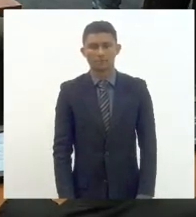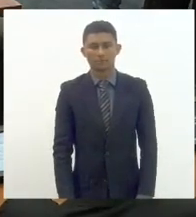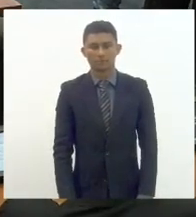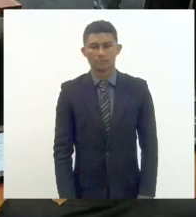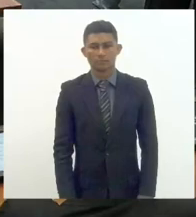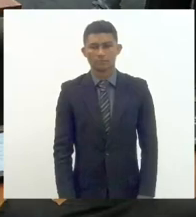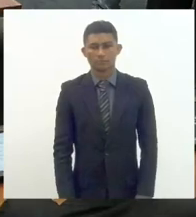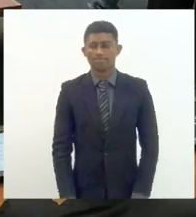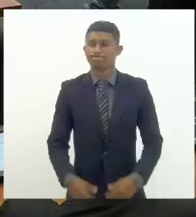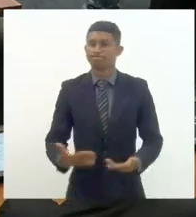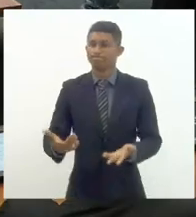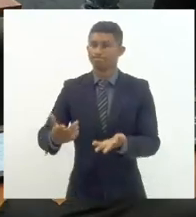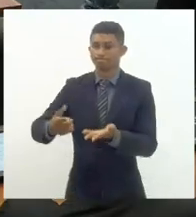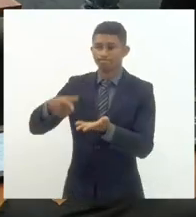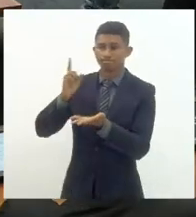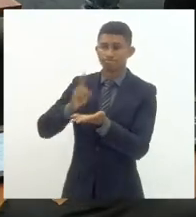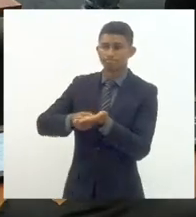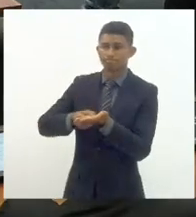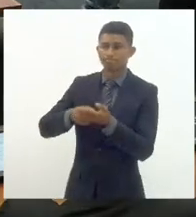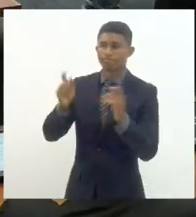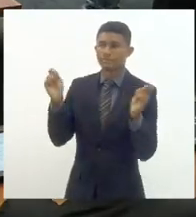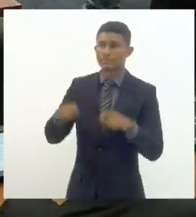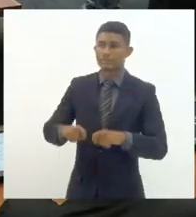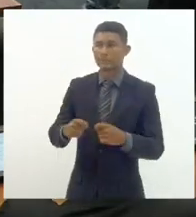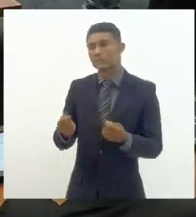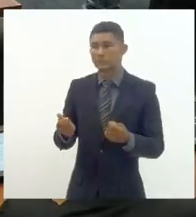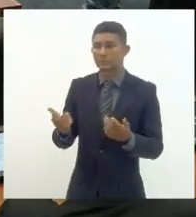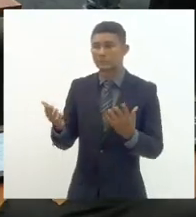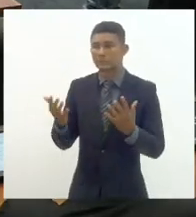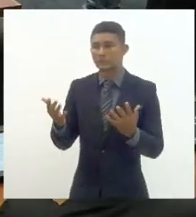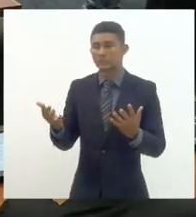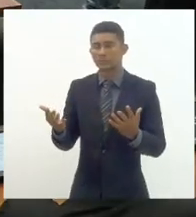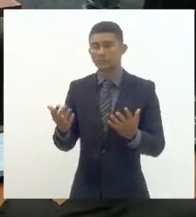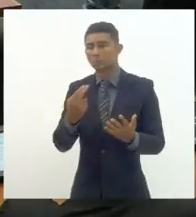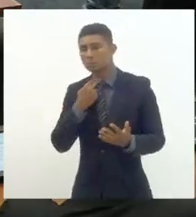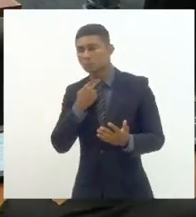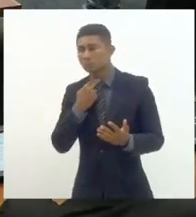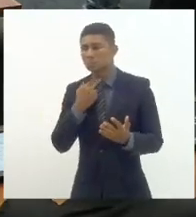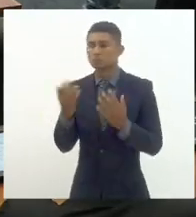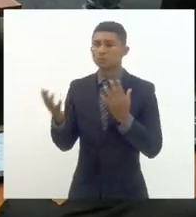O que pode ter acordo, deputada Renata? O que não pode? Presidente, olha,